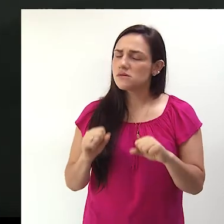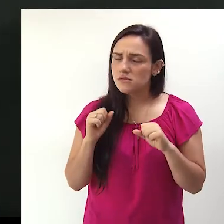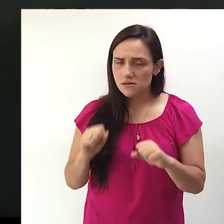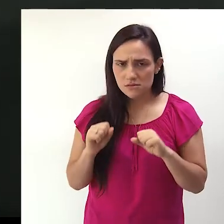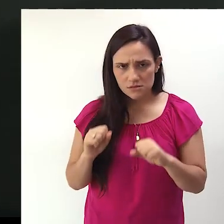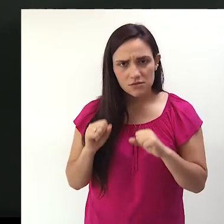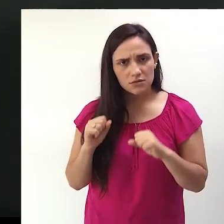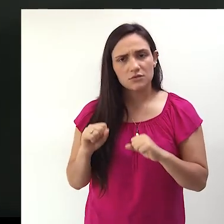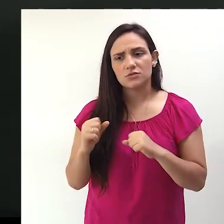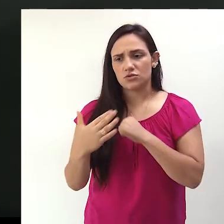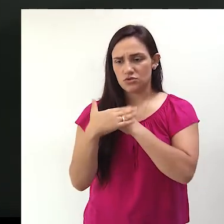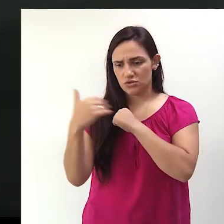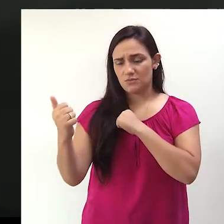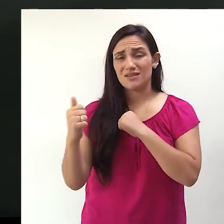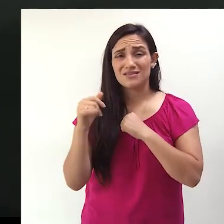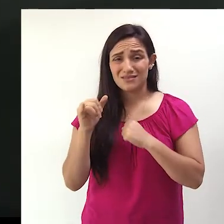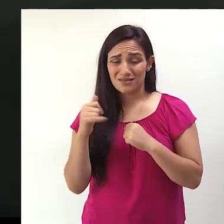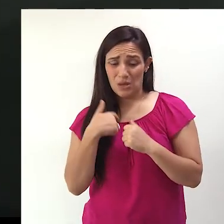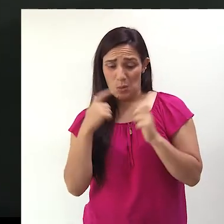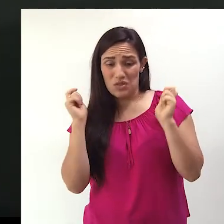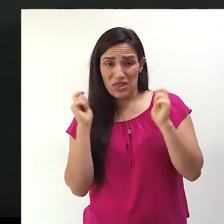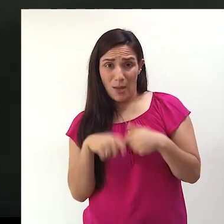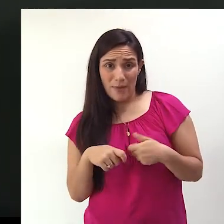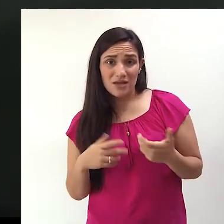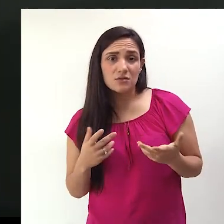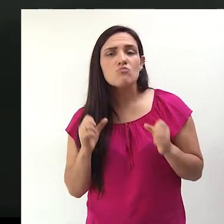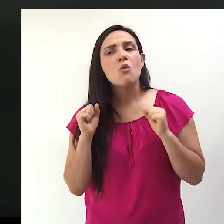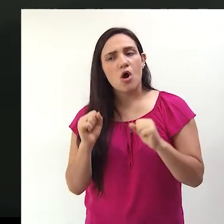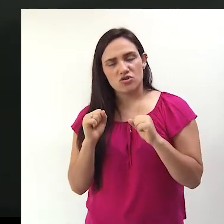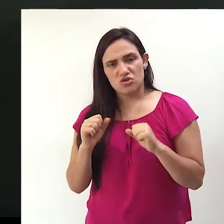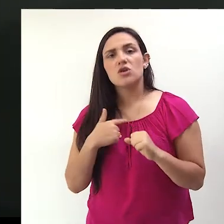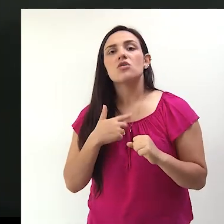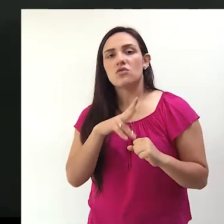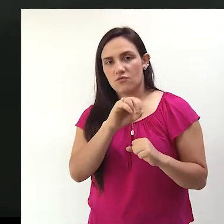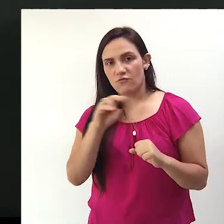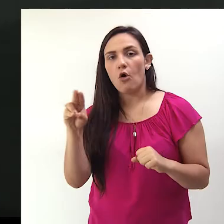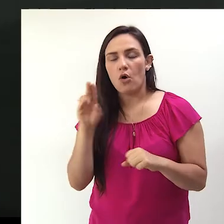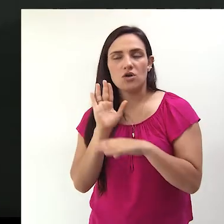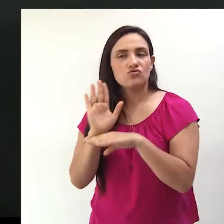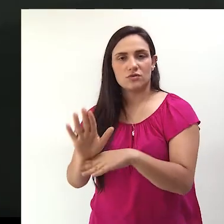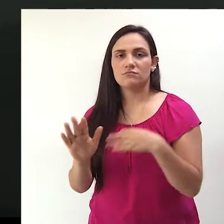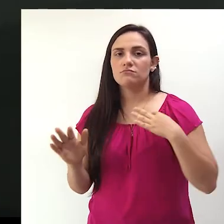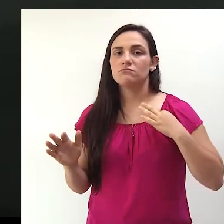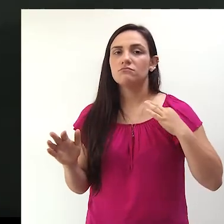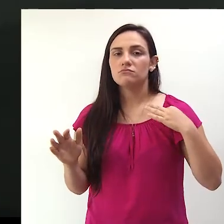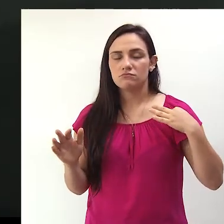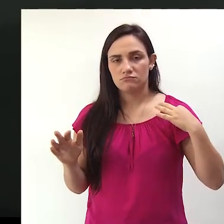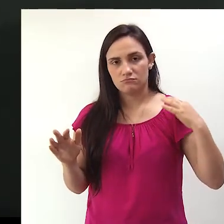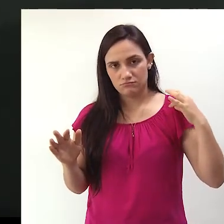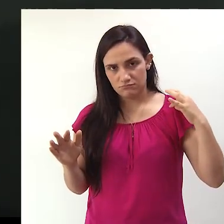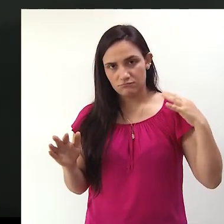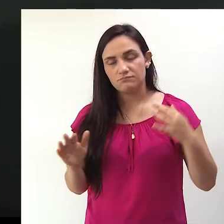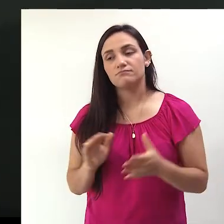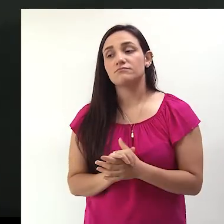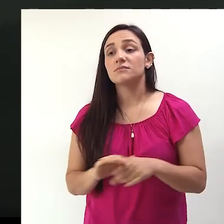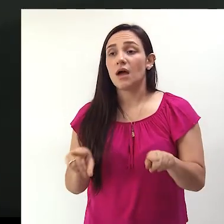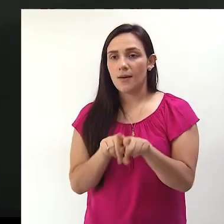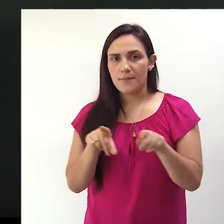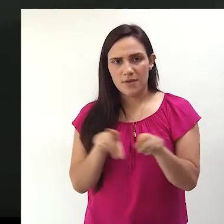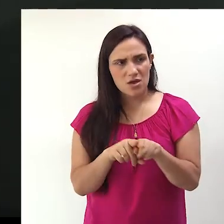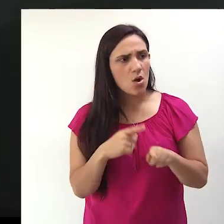nossa capacidade, nós vamos procurar atender, e dos outros órgãos, os